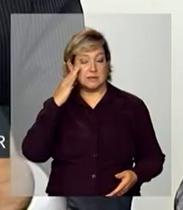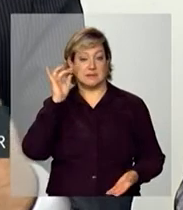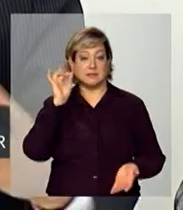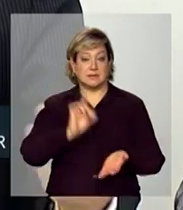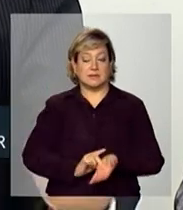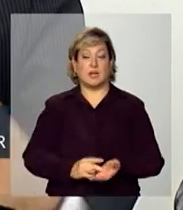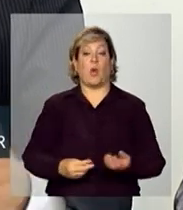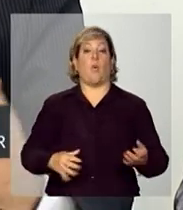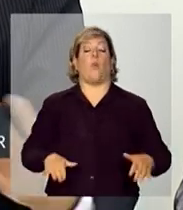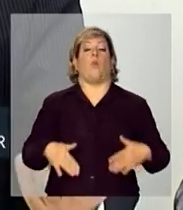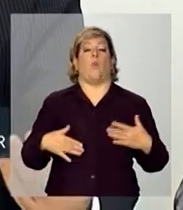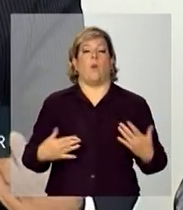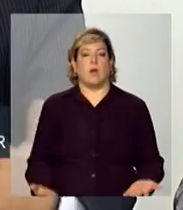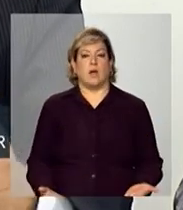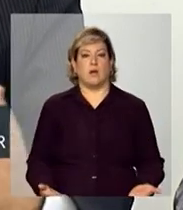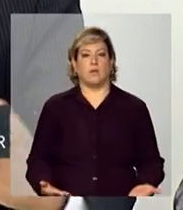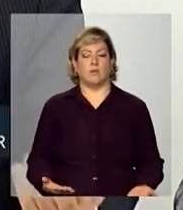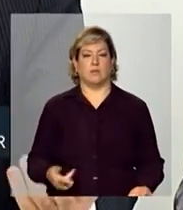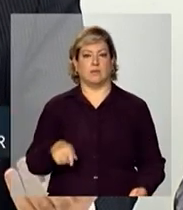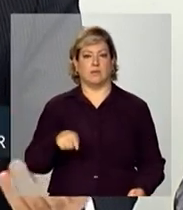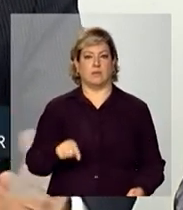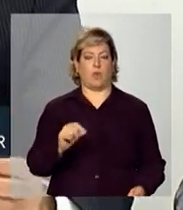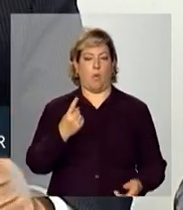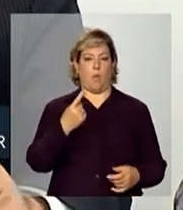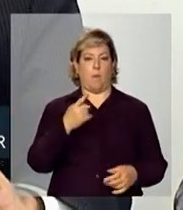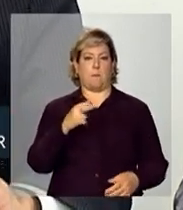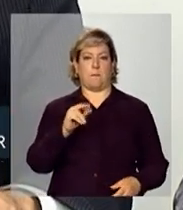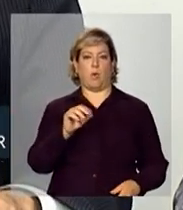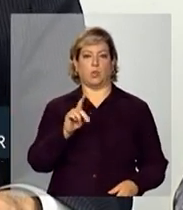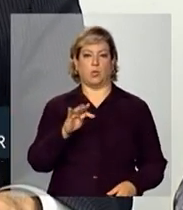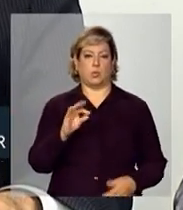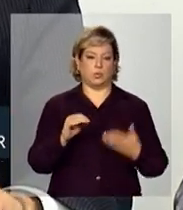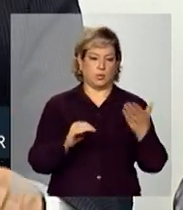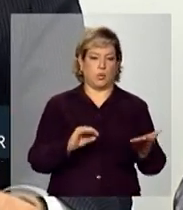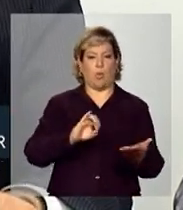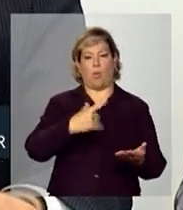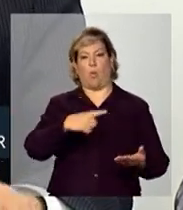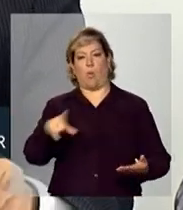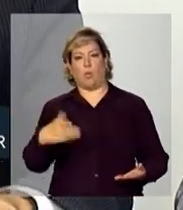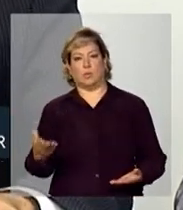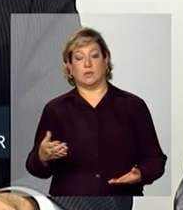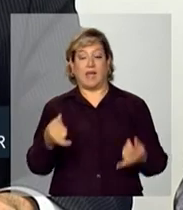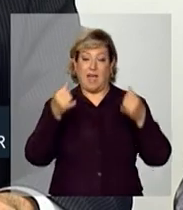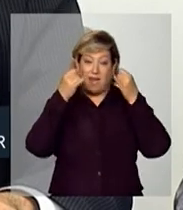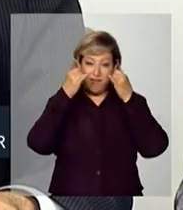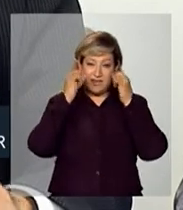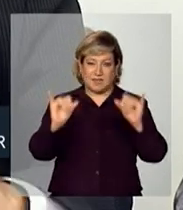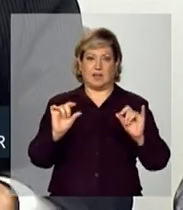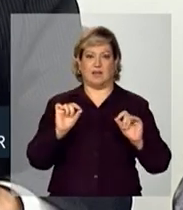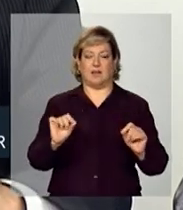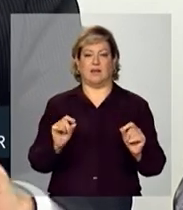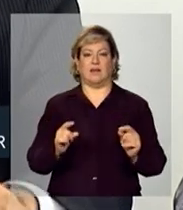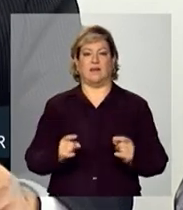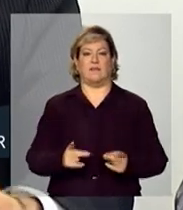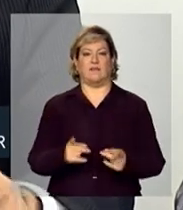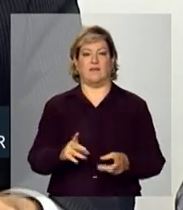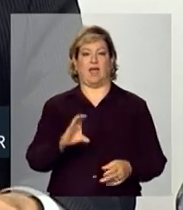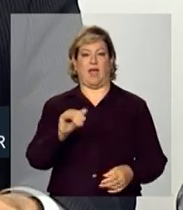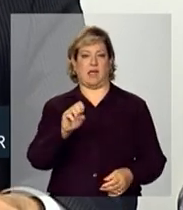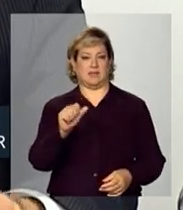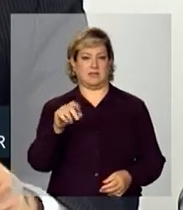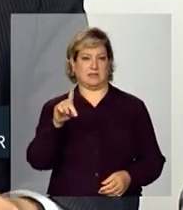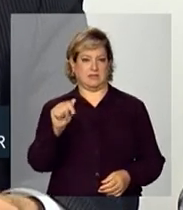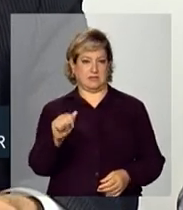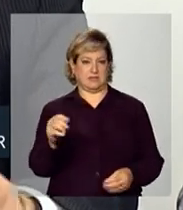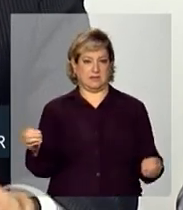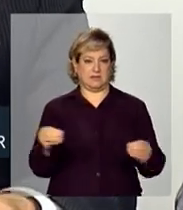qual é a relação de um produto de outro evitar venda casada nós estamos colocando um dispositivo